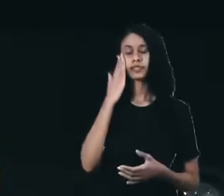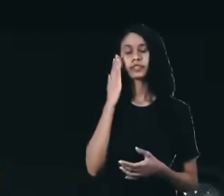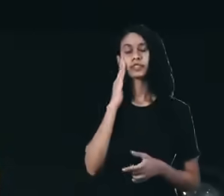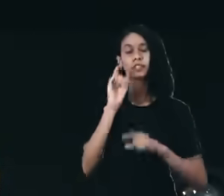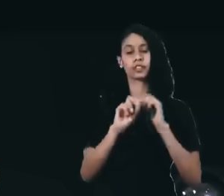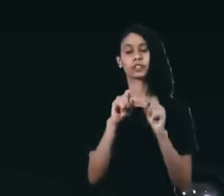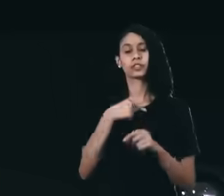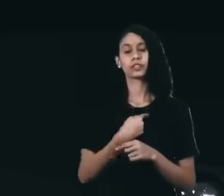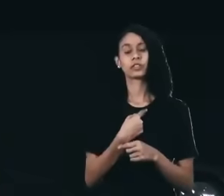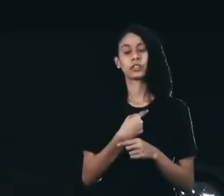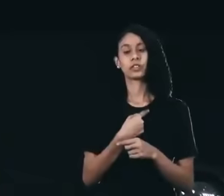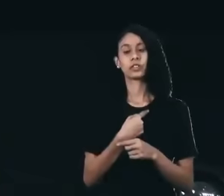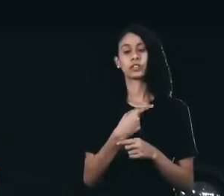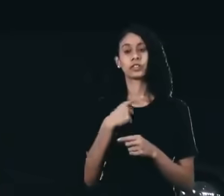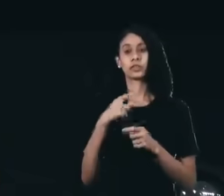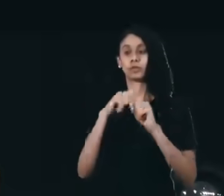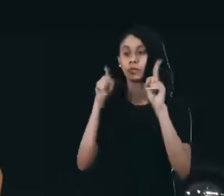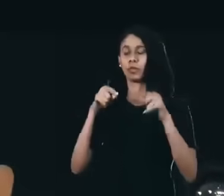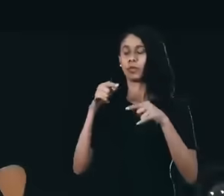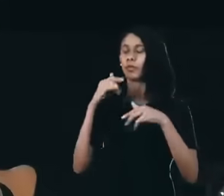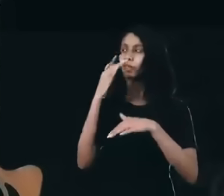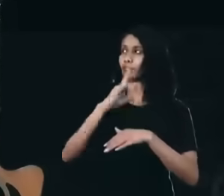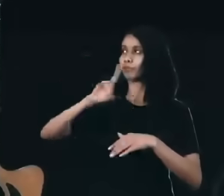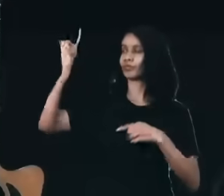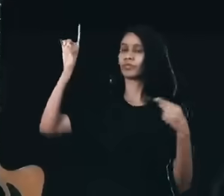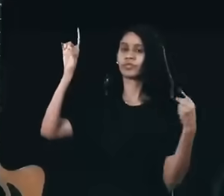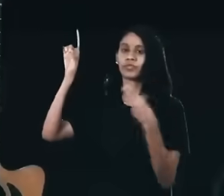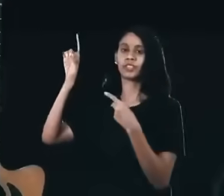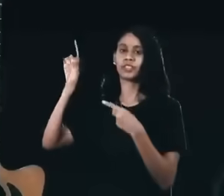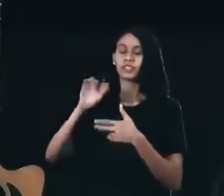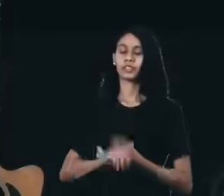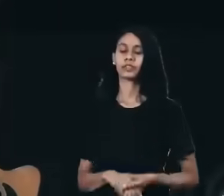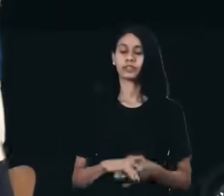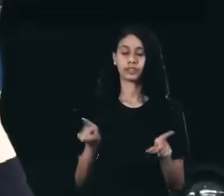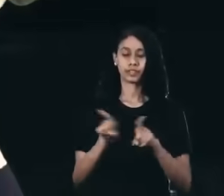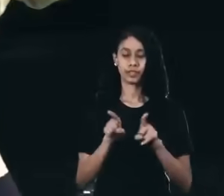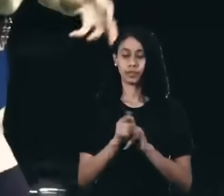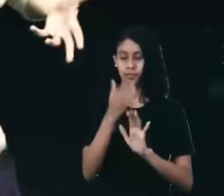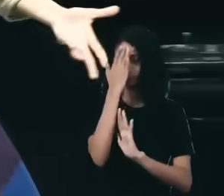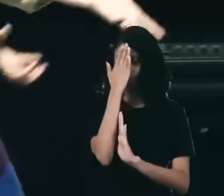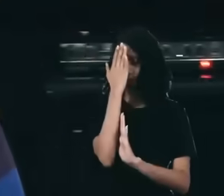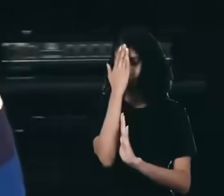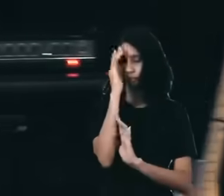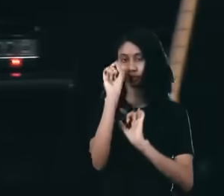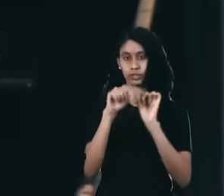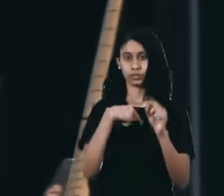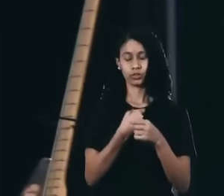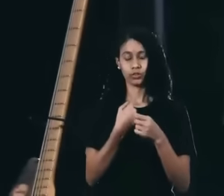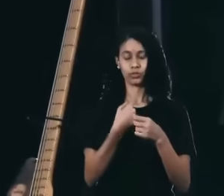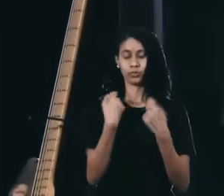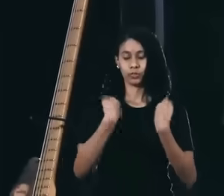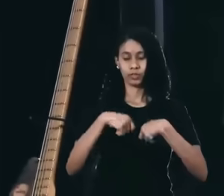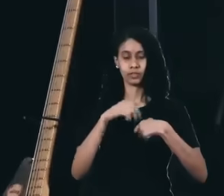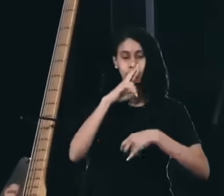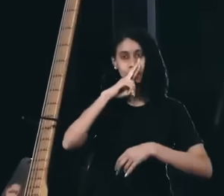que nós somos frutos de um plano maior de Deus. Mas mais do que isso, de entendermos que nós precisamos ser essa